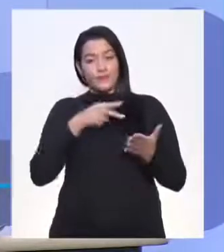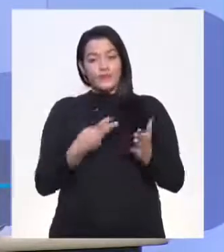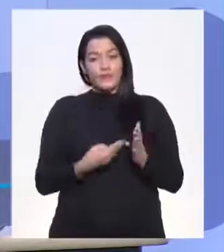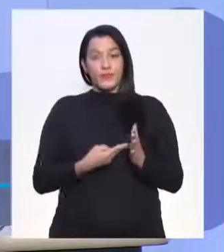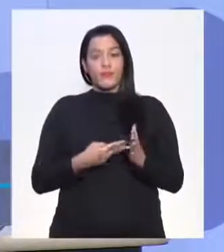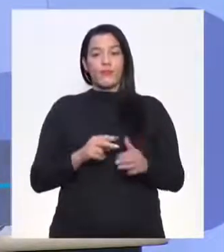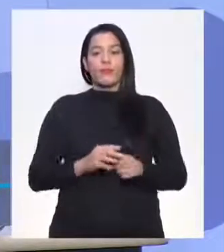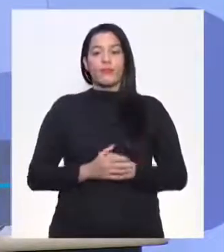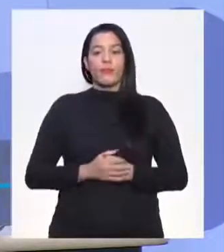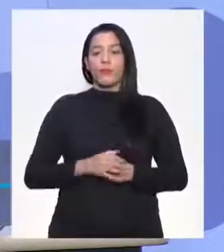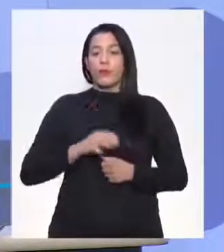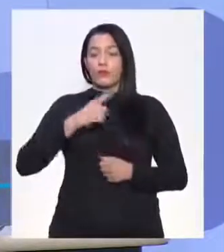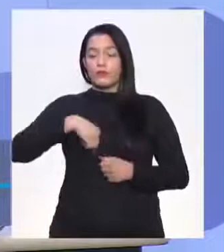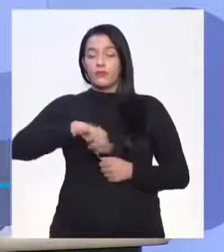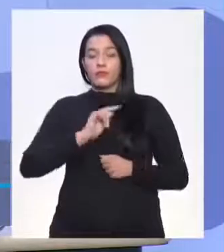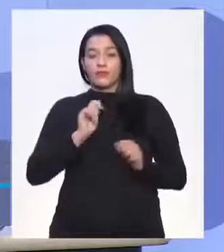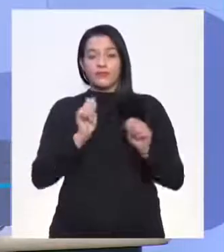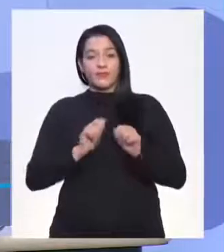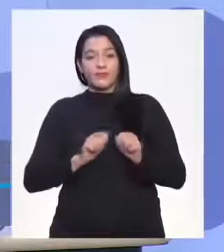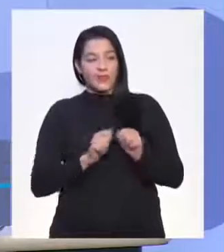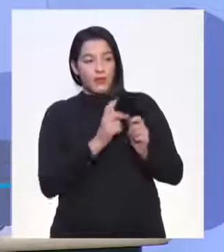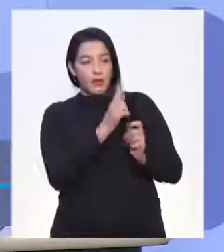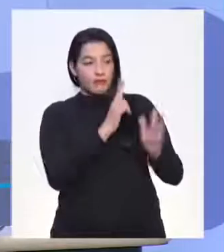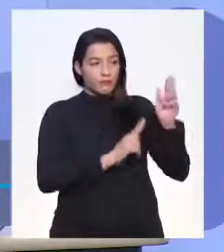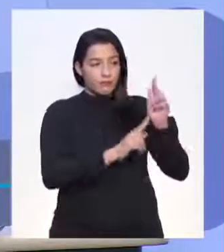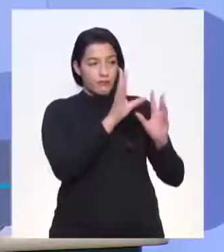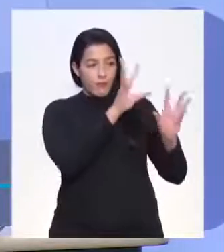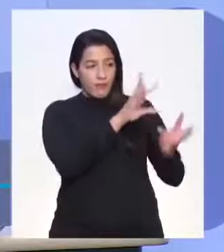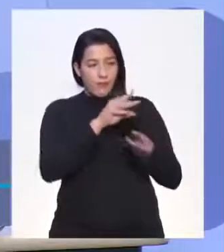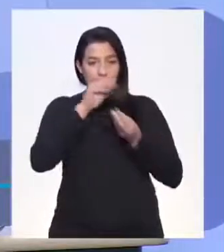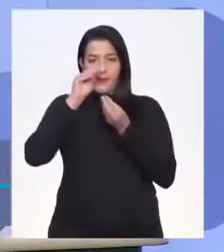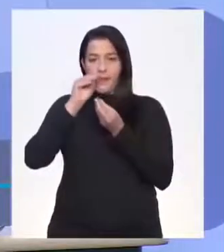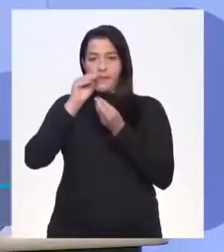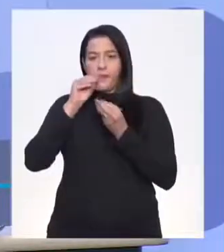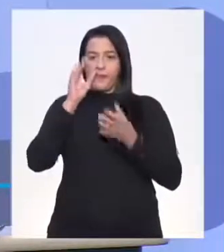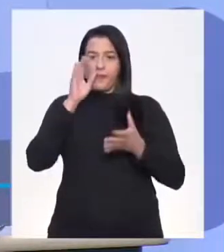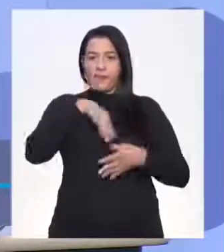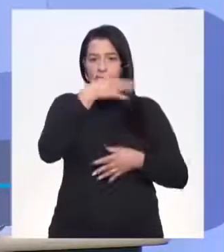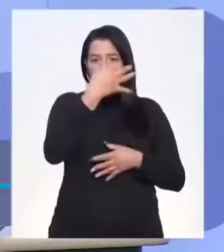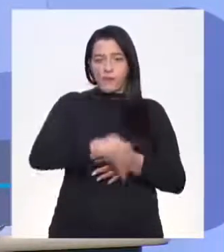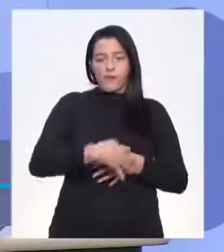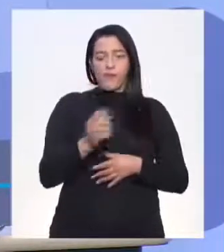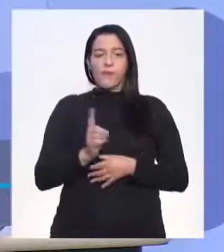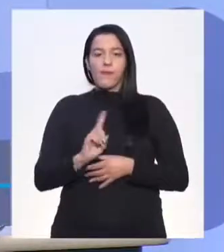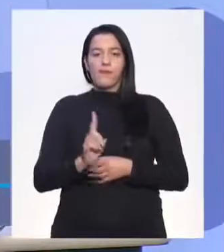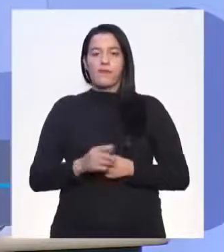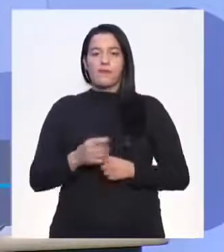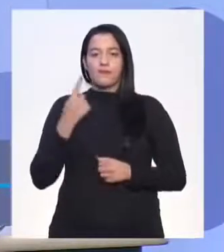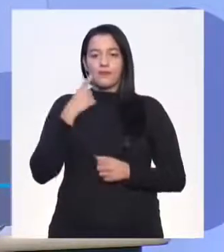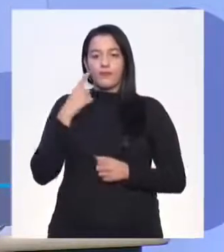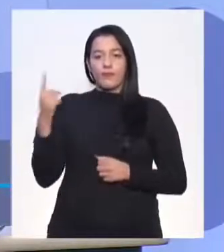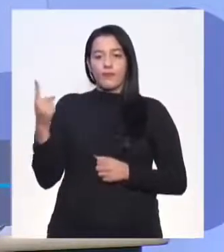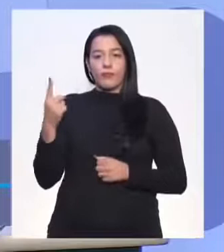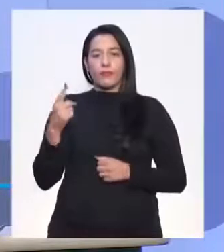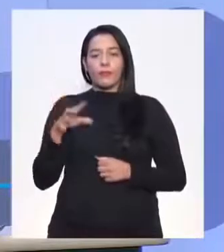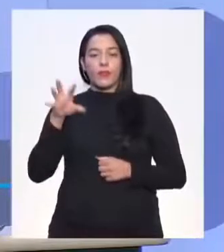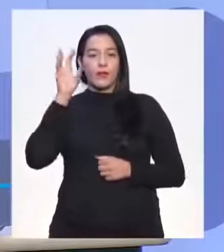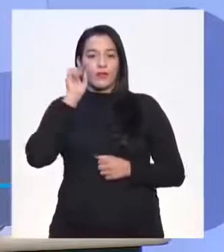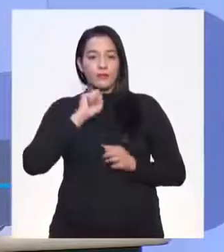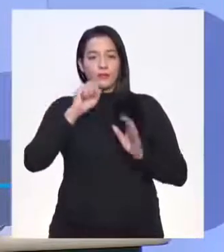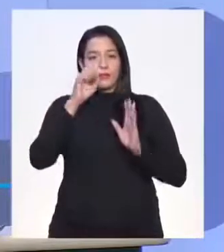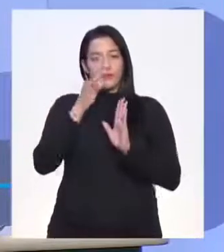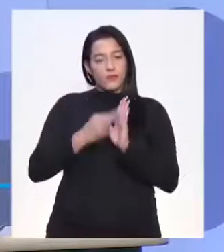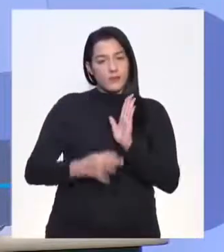gente acaba só fazendo a edição, tá? Não é na íntegra. Então, vamos lá. Vocês acabaram de ouvir um texto